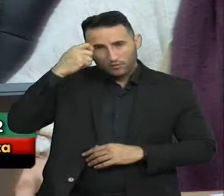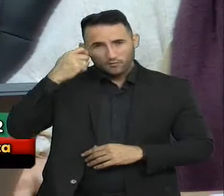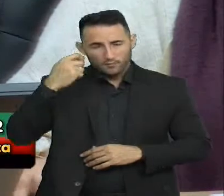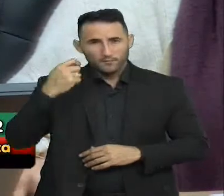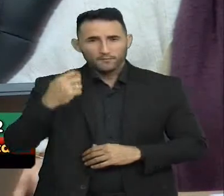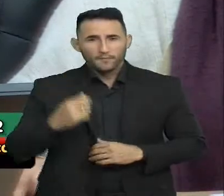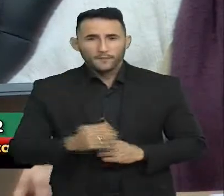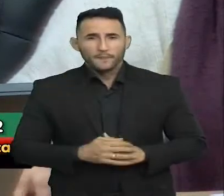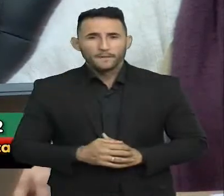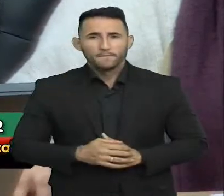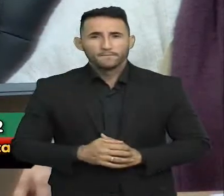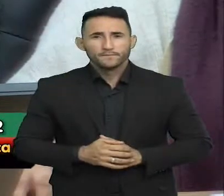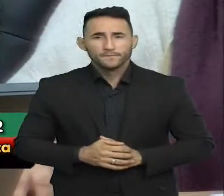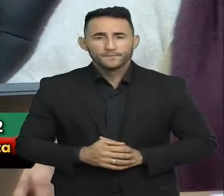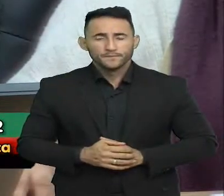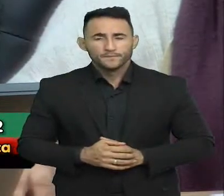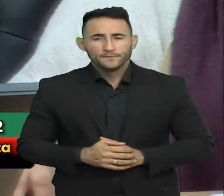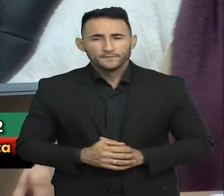Herê.